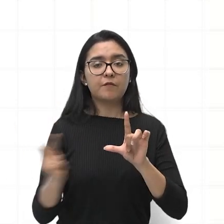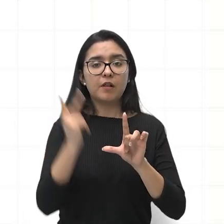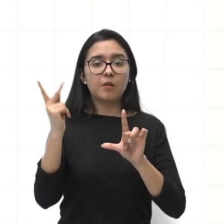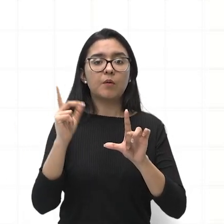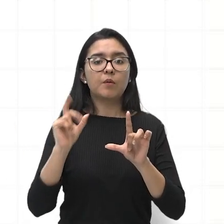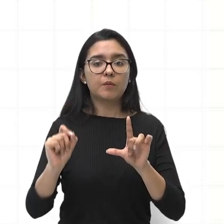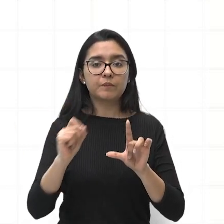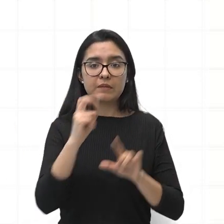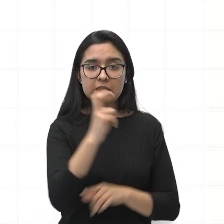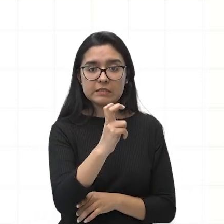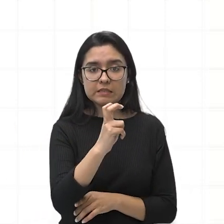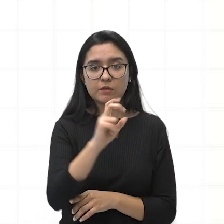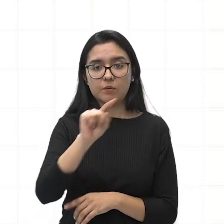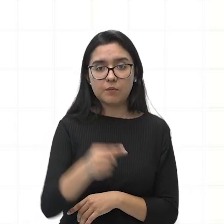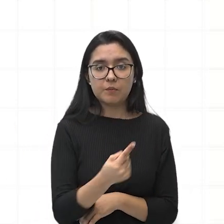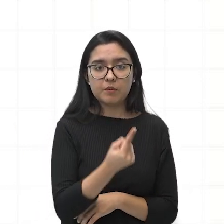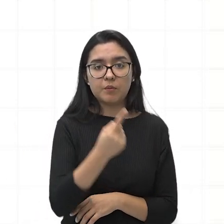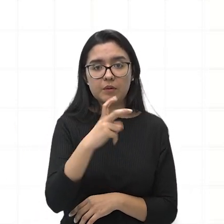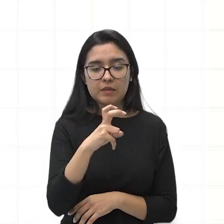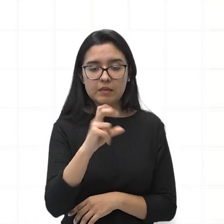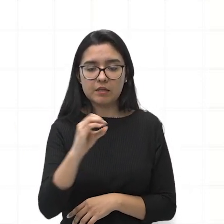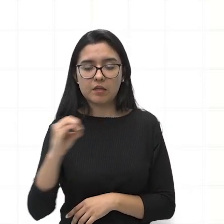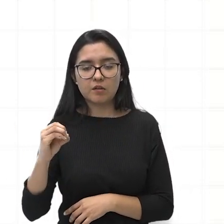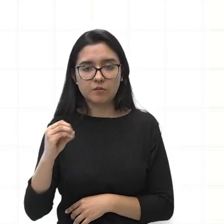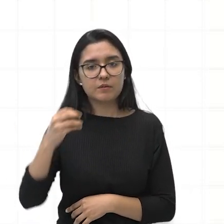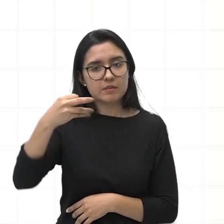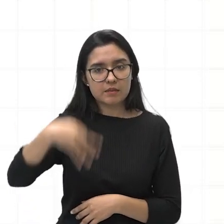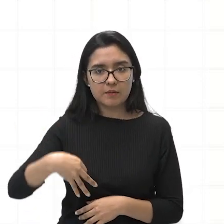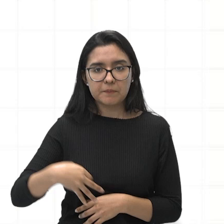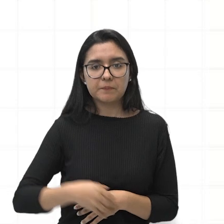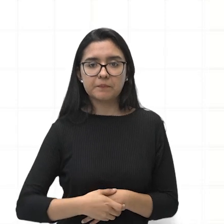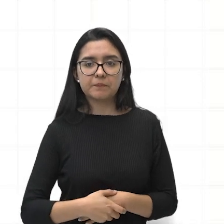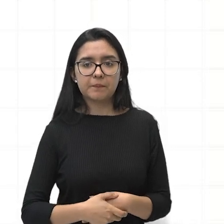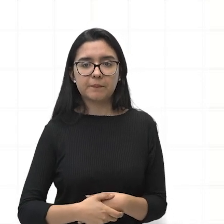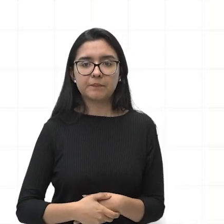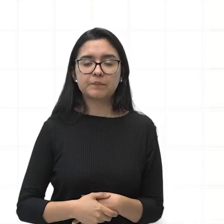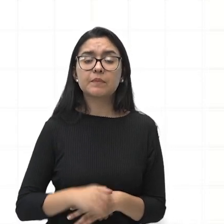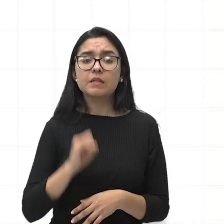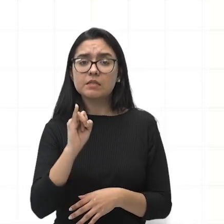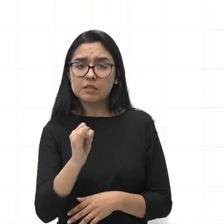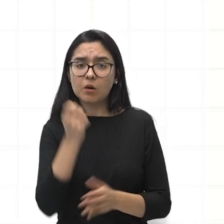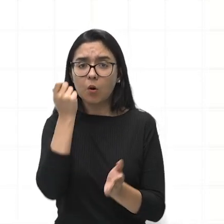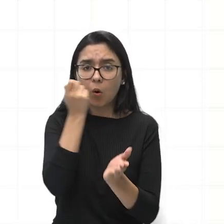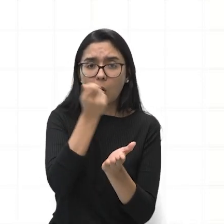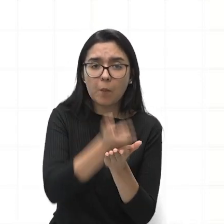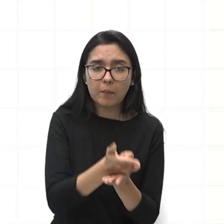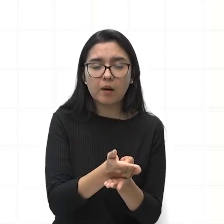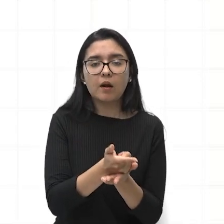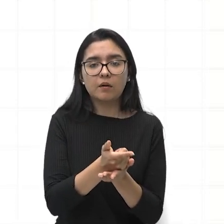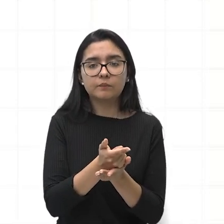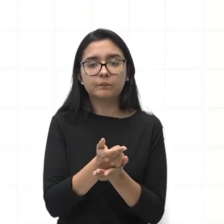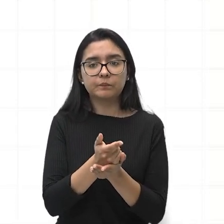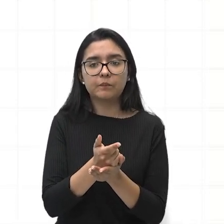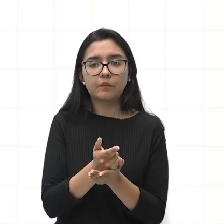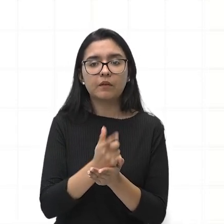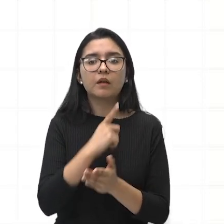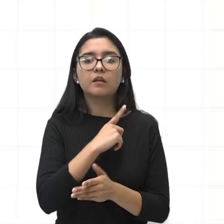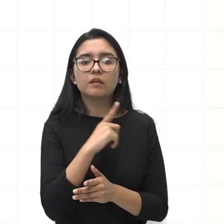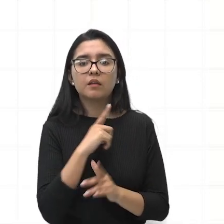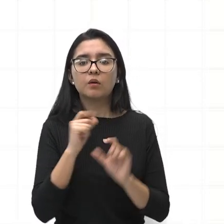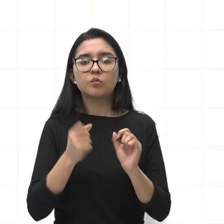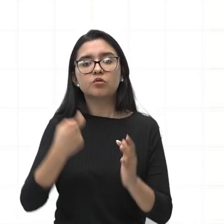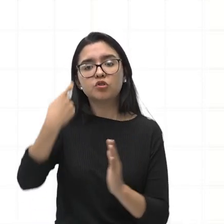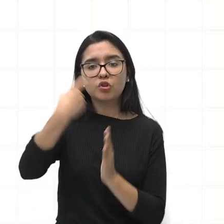de 5.500, correto? Comprando à vista, ela